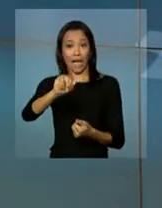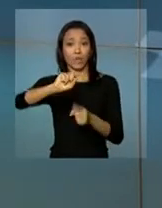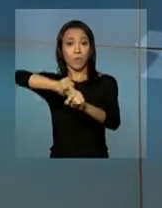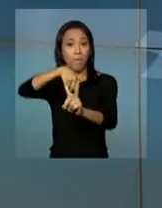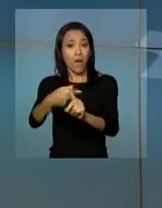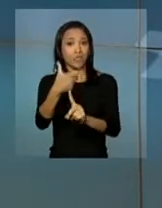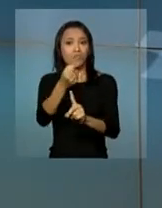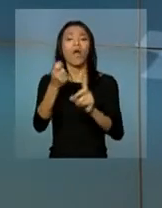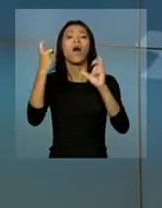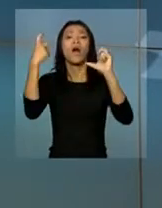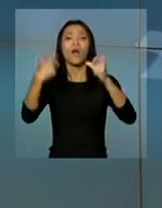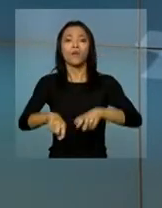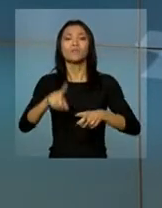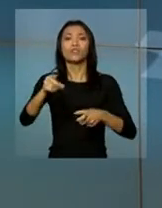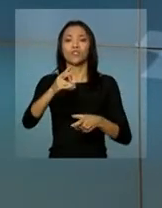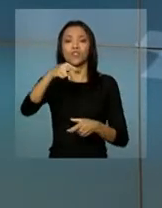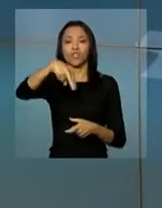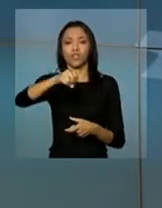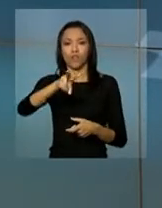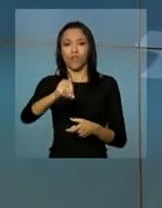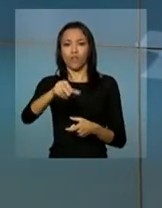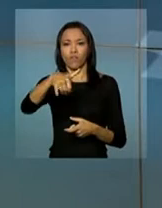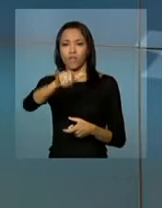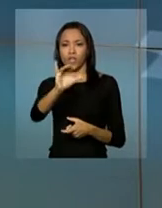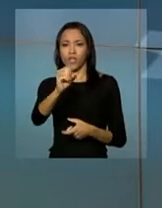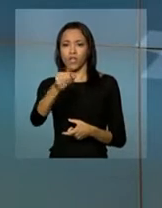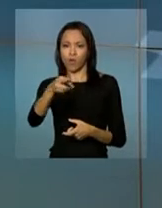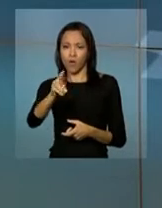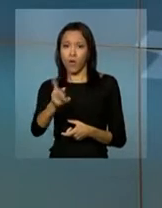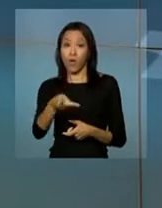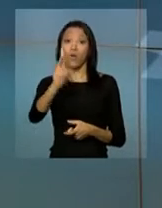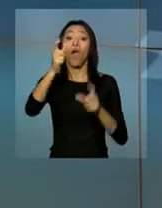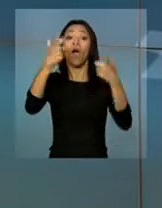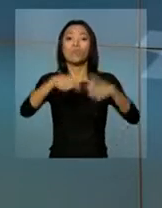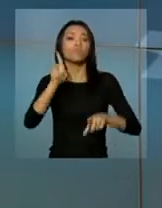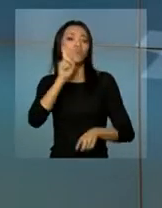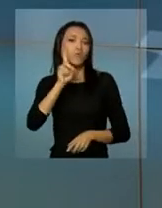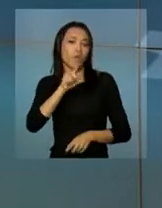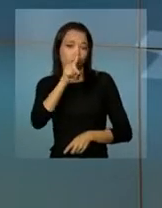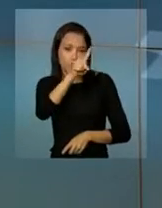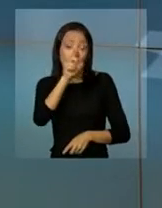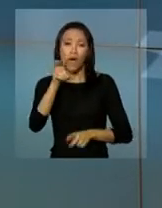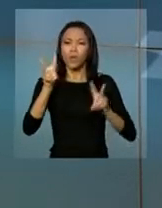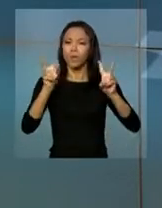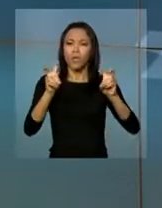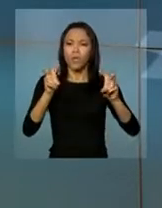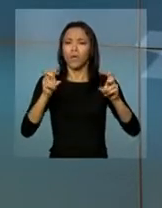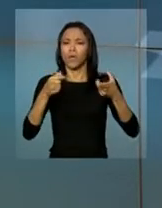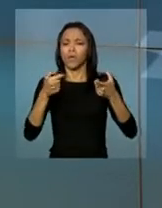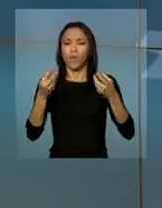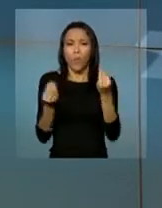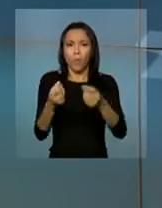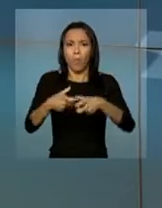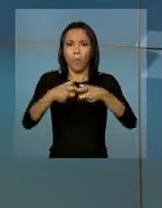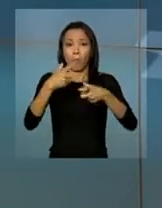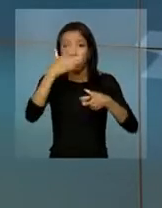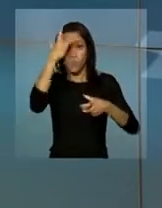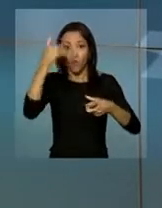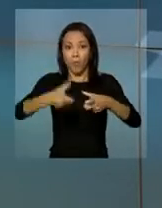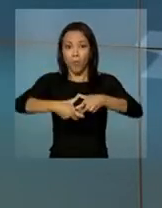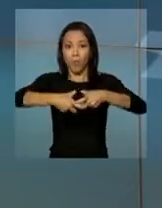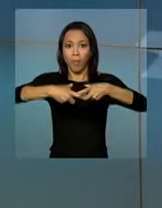será realizada em abril em Nova York, nos Estados Unidos. O evento que vai tratar das relações entre o crescimento populacional